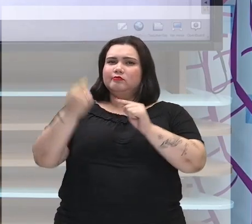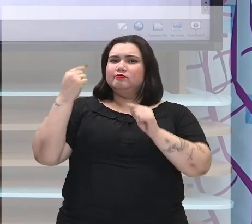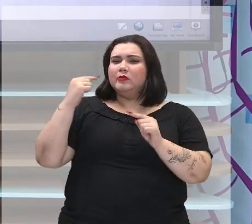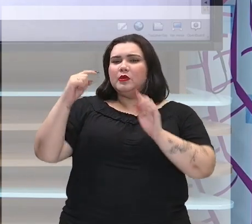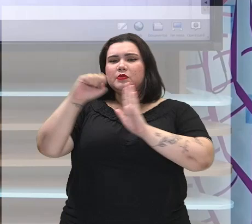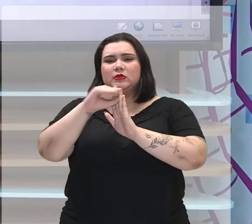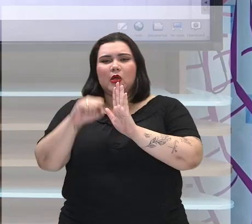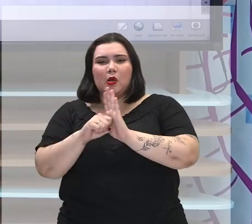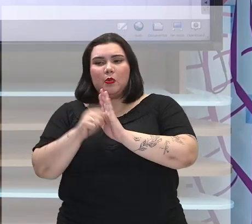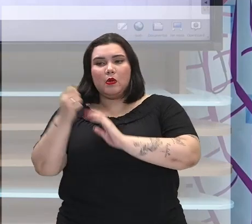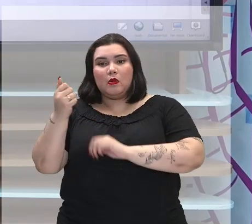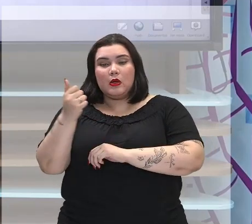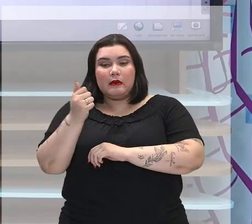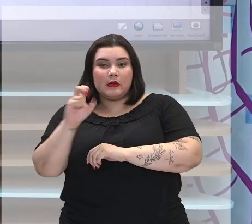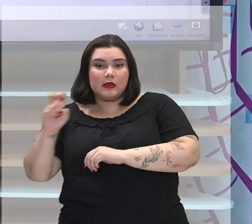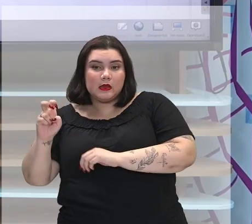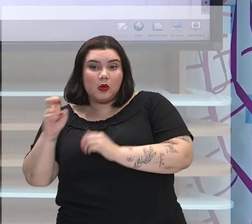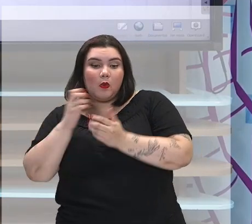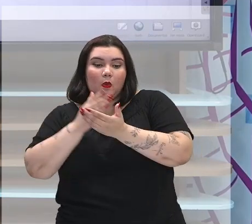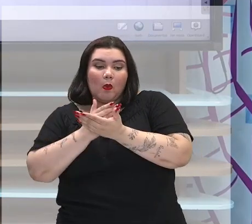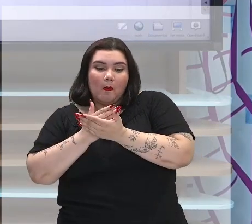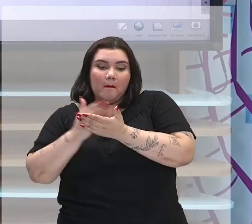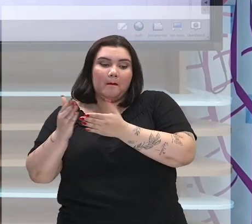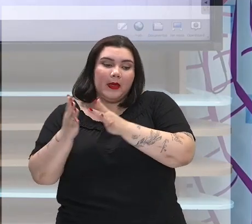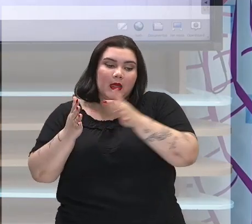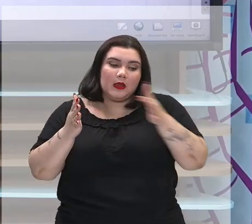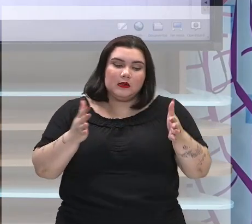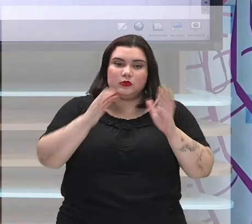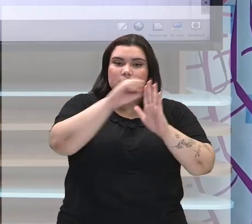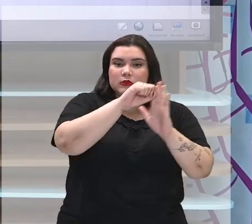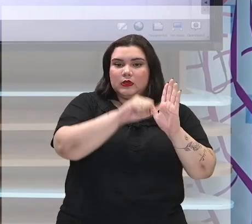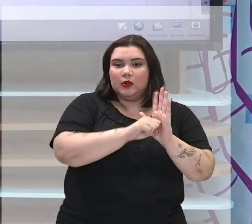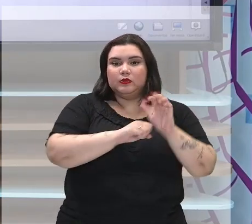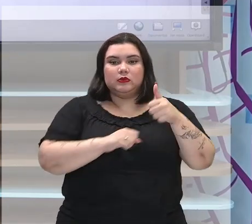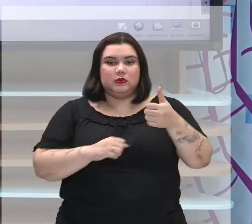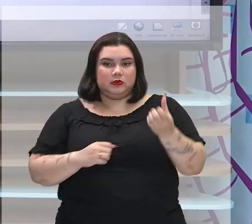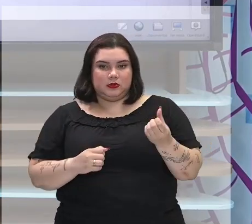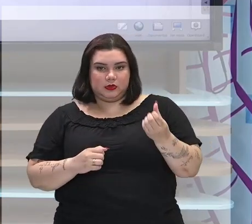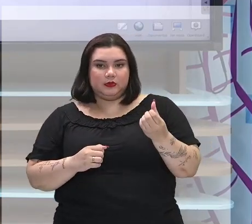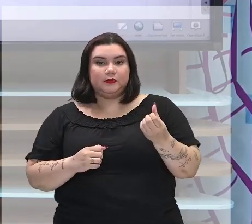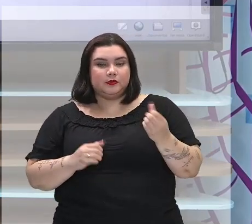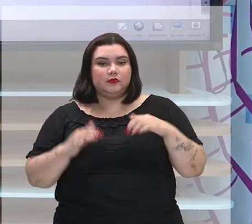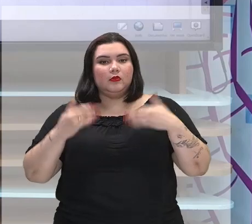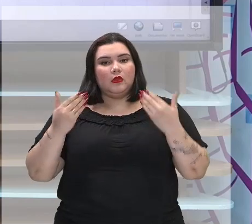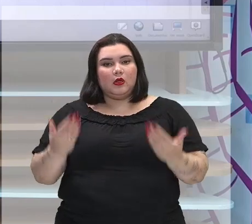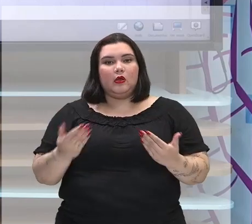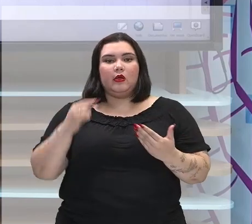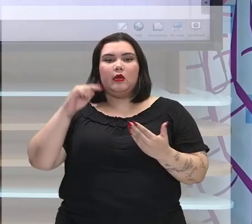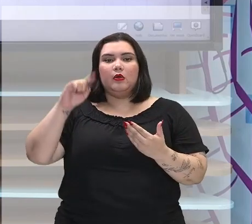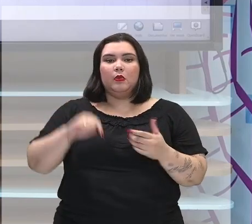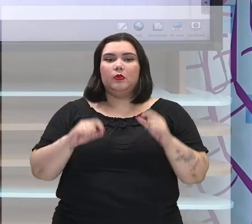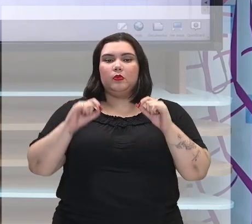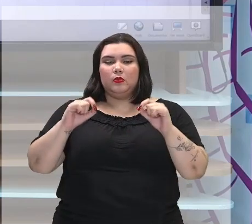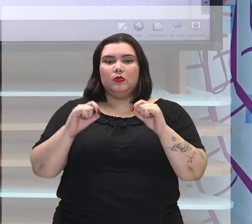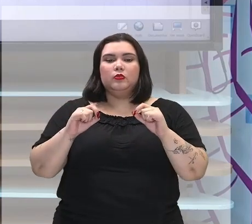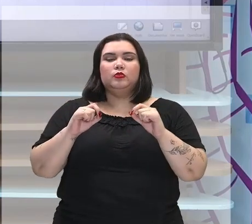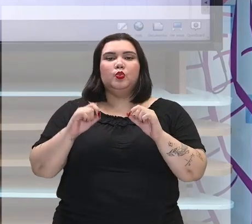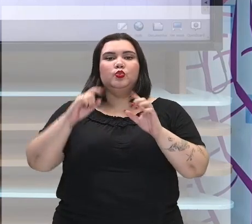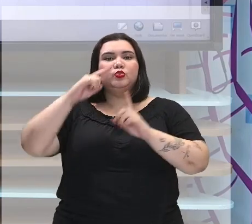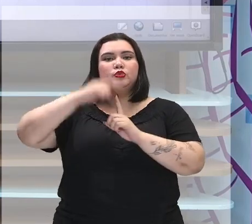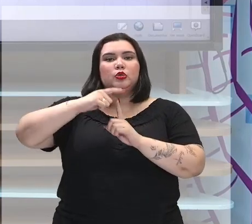XVI. Então, esse é um sistema implementado por aquilo que chamamos do Antigo Regime.